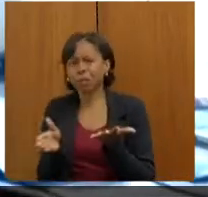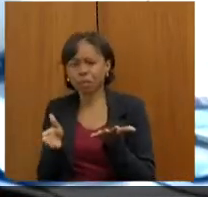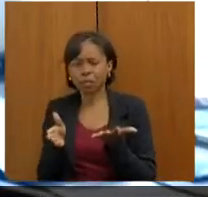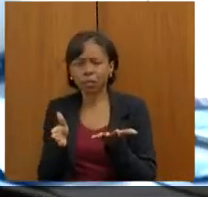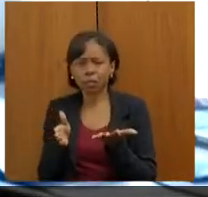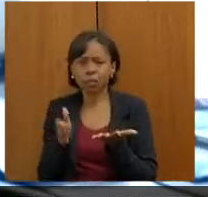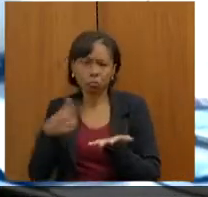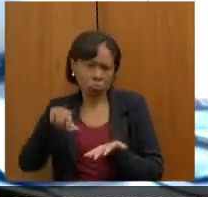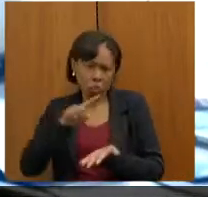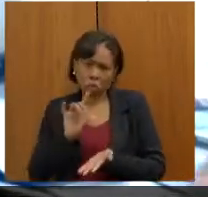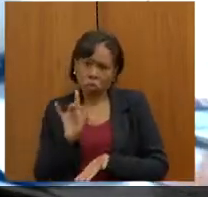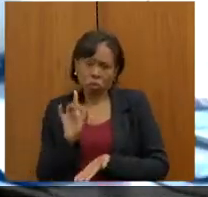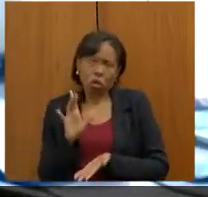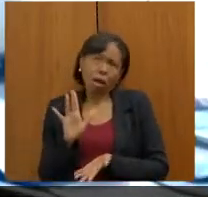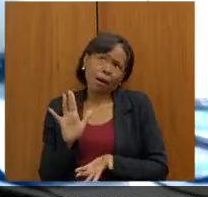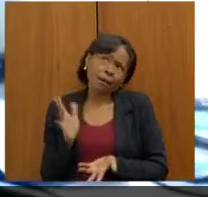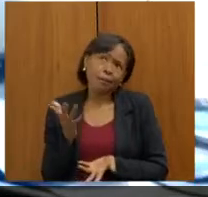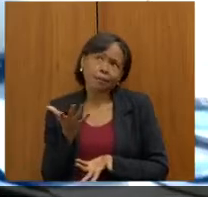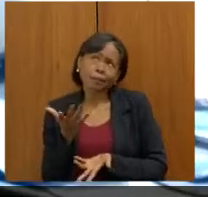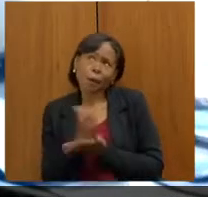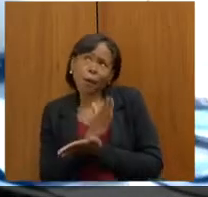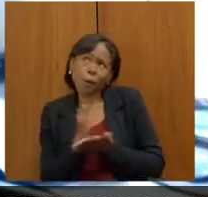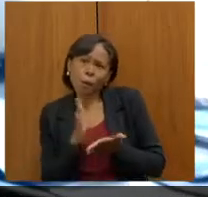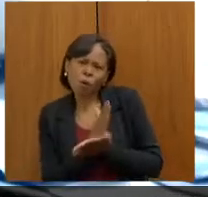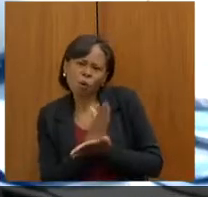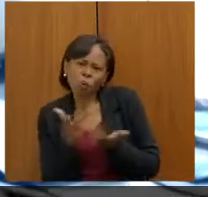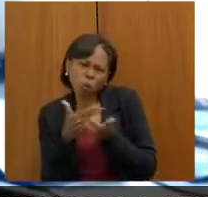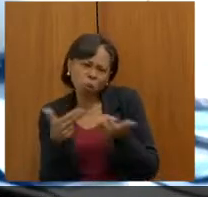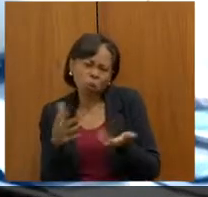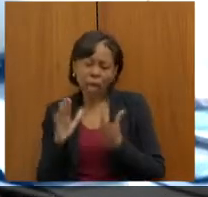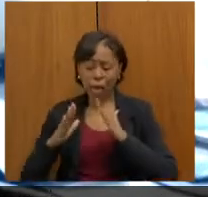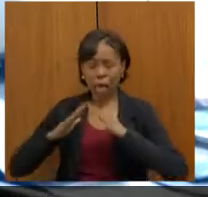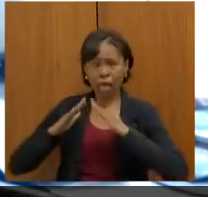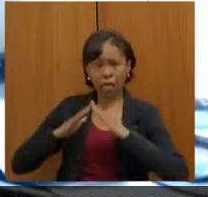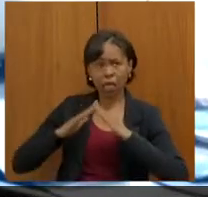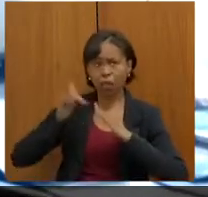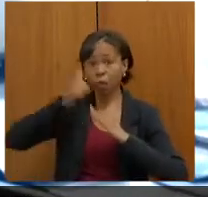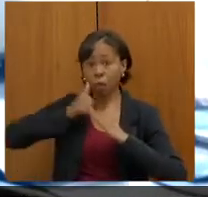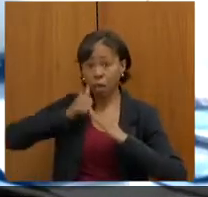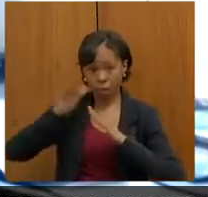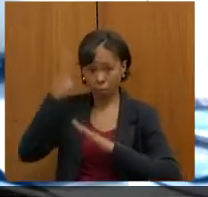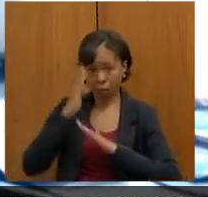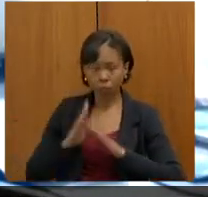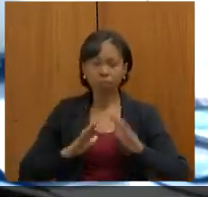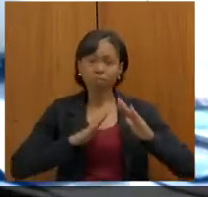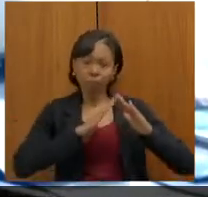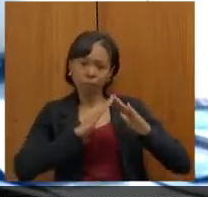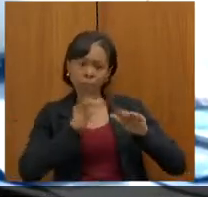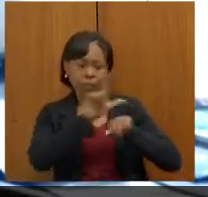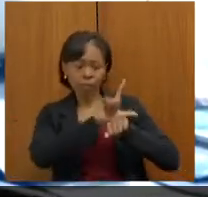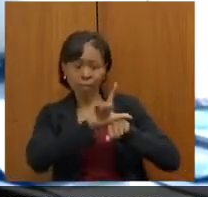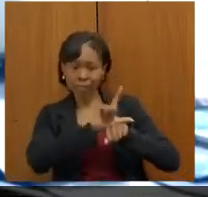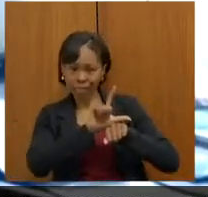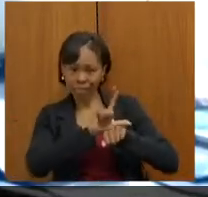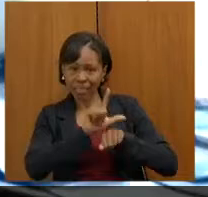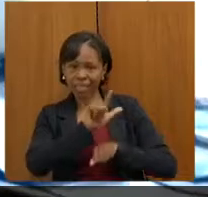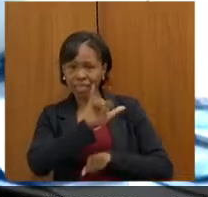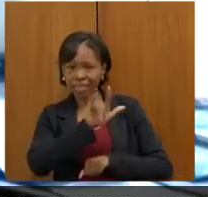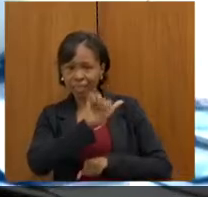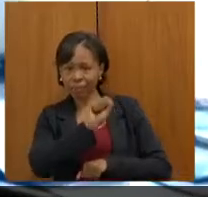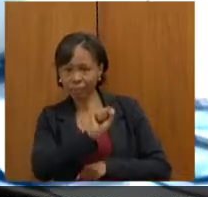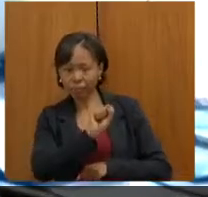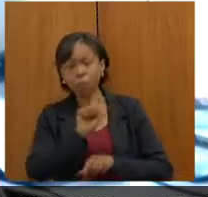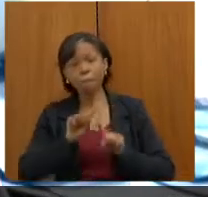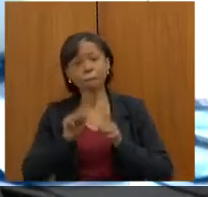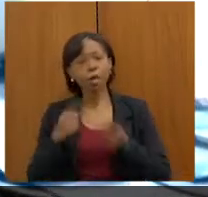ai YouTube na casa da mulher brasileira é a casa de lá que a Ingrid falava né mas a